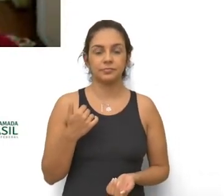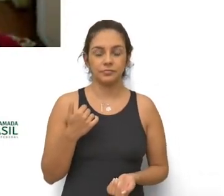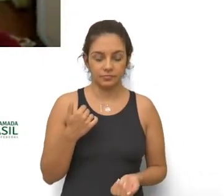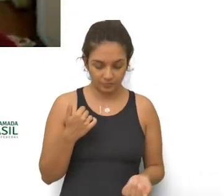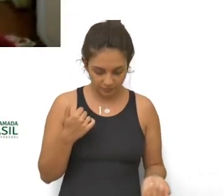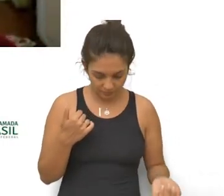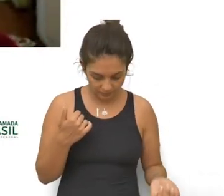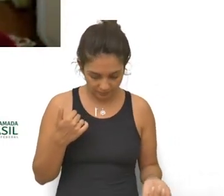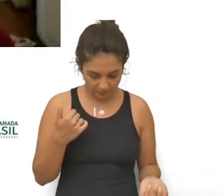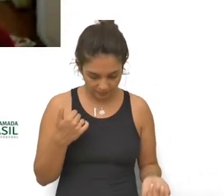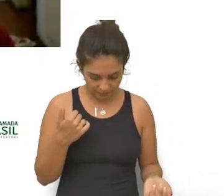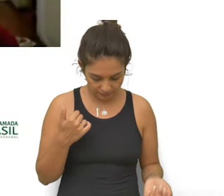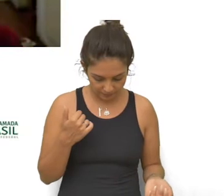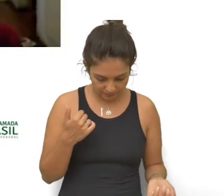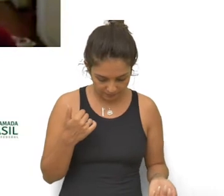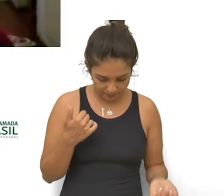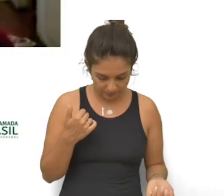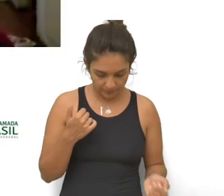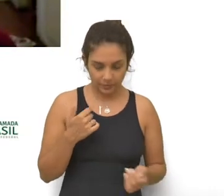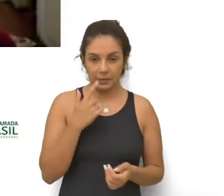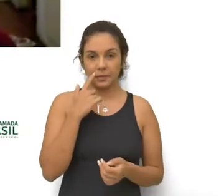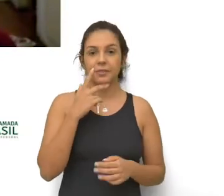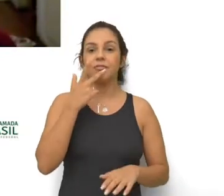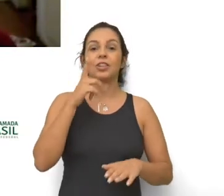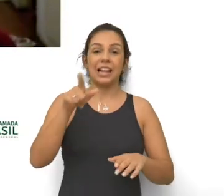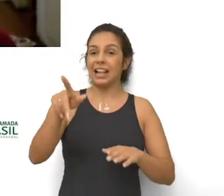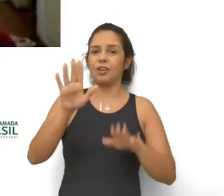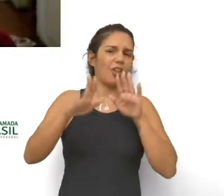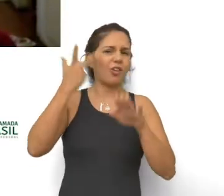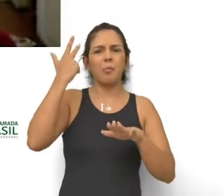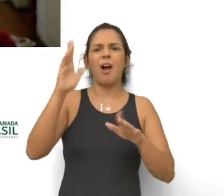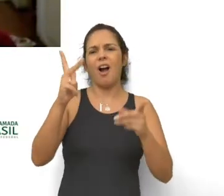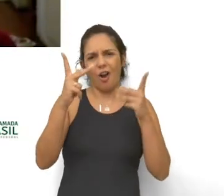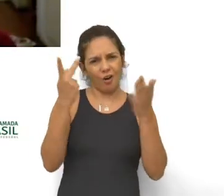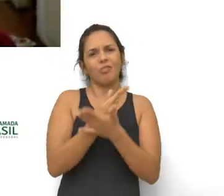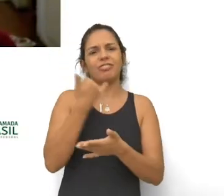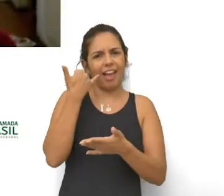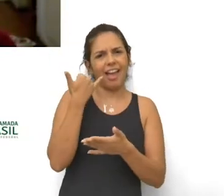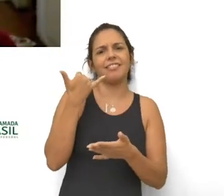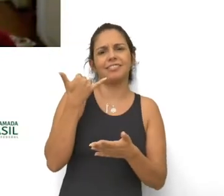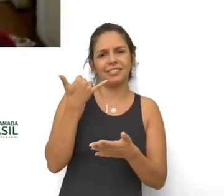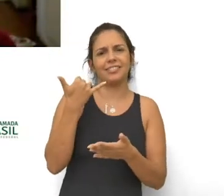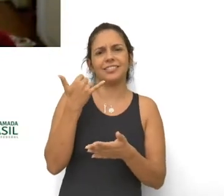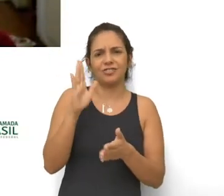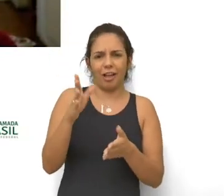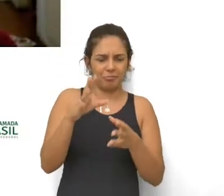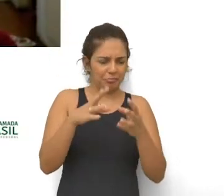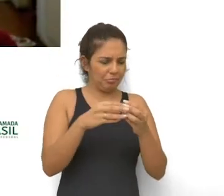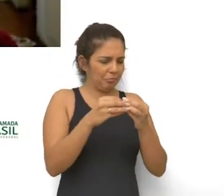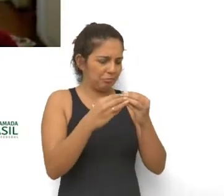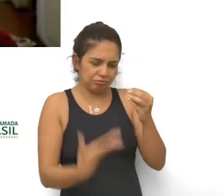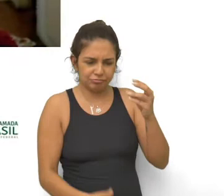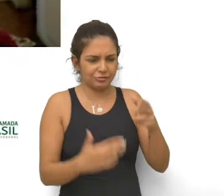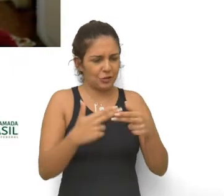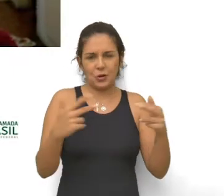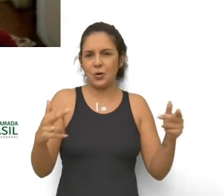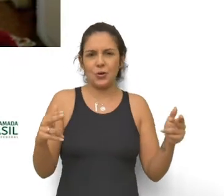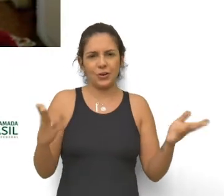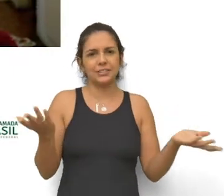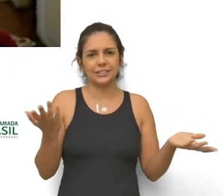vida passou, a amiga ligou. A pandemia vale tudo, mano. Tudo faz parte. Já caiu coisa aqui, não tem